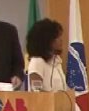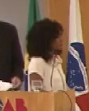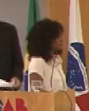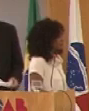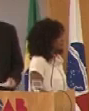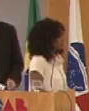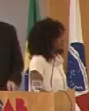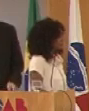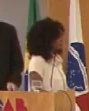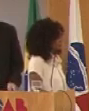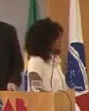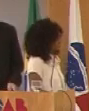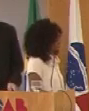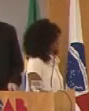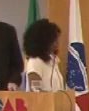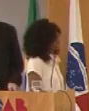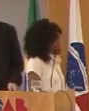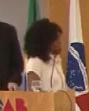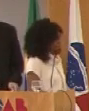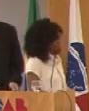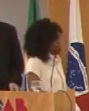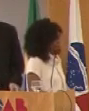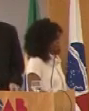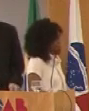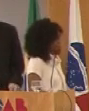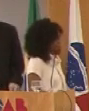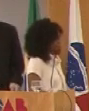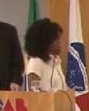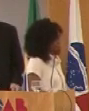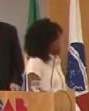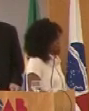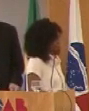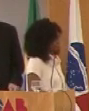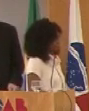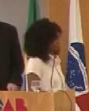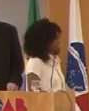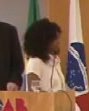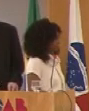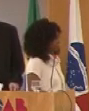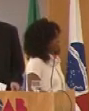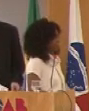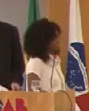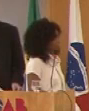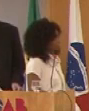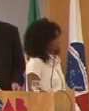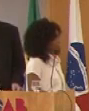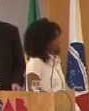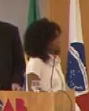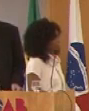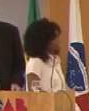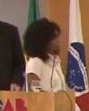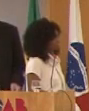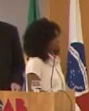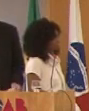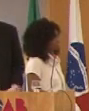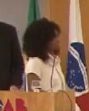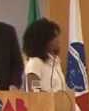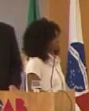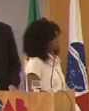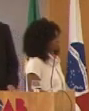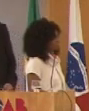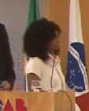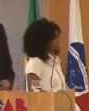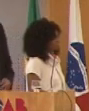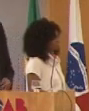nome a essa importante corrente de civilização, o cristianismo, foi Jesus Cristo. Uma pessoa,